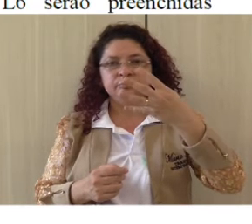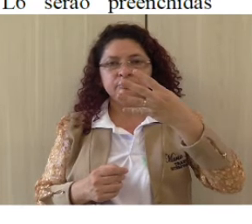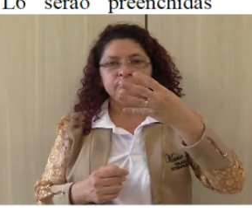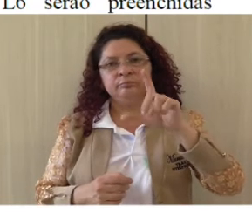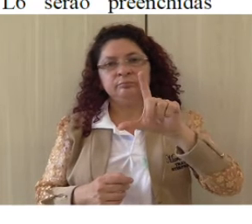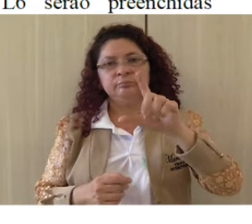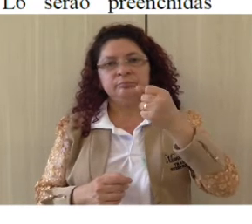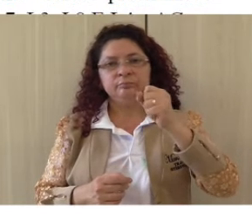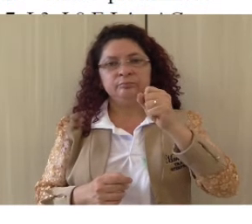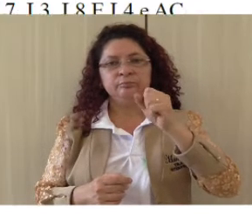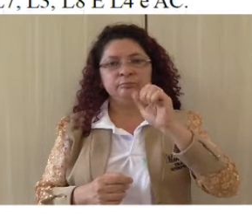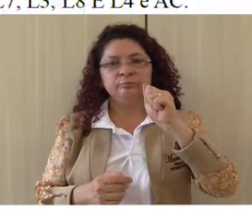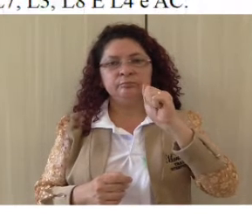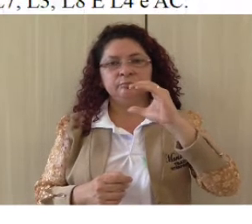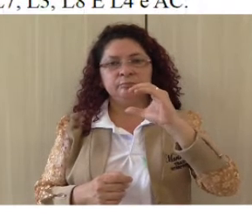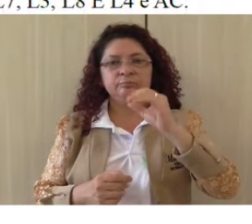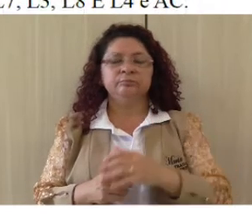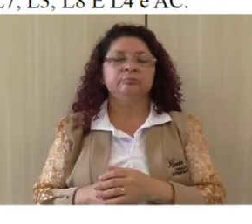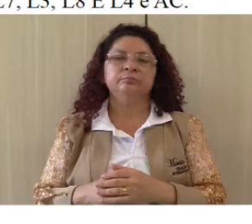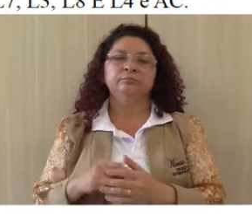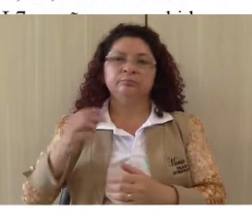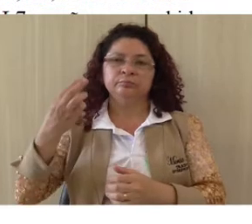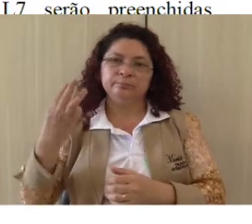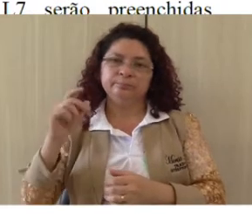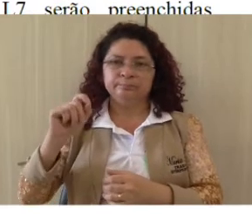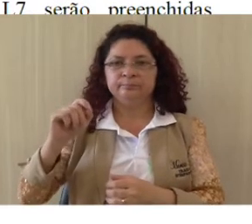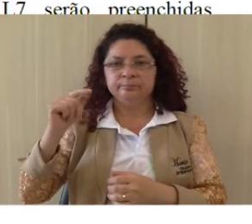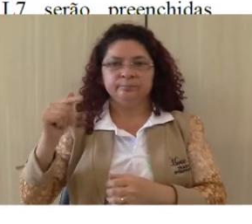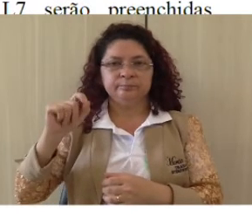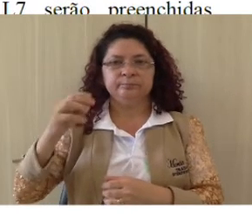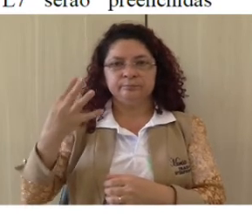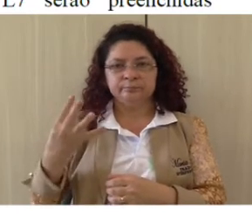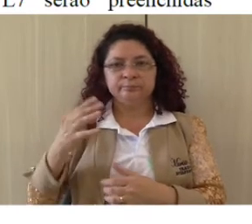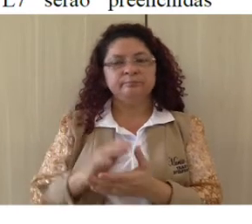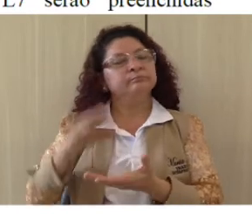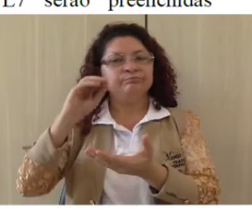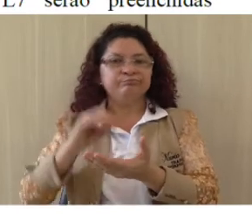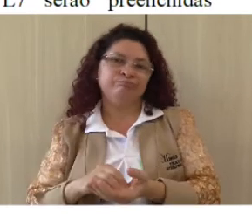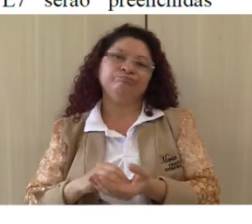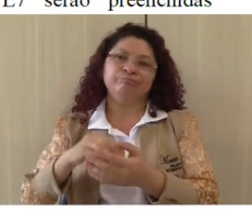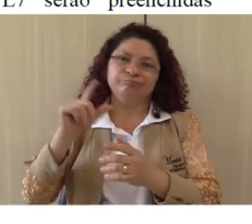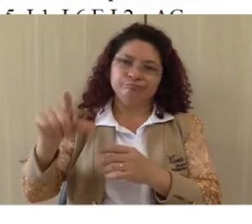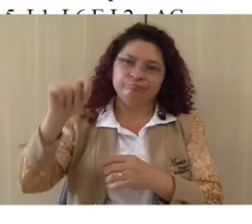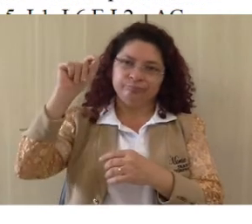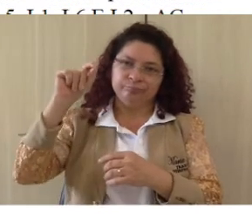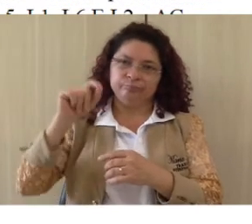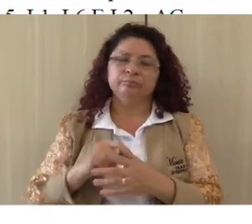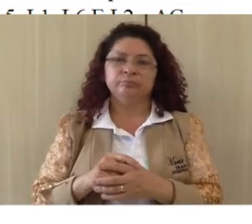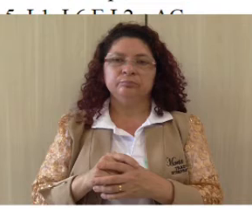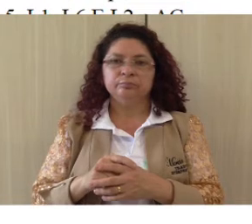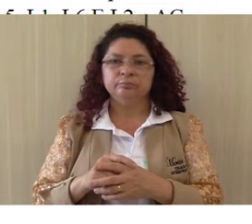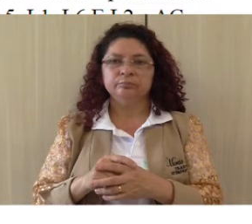L4, L8 e AC. Item 3.7.4. As vagas não preenchidas por optantes da